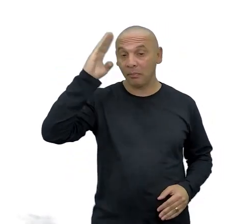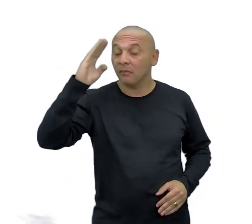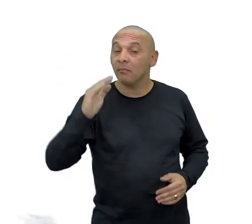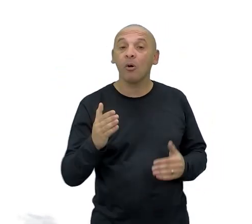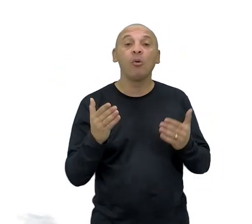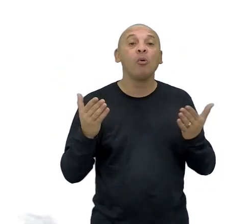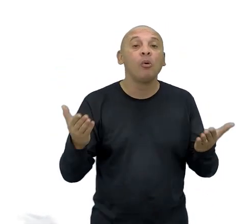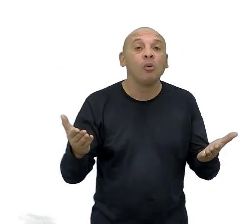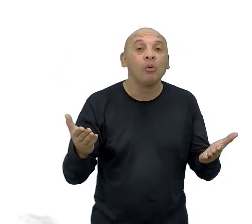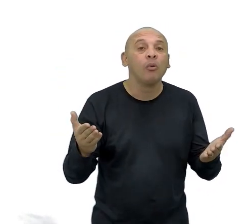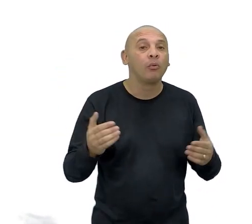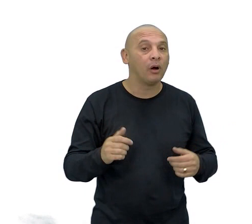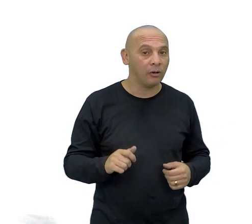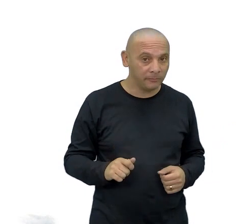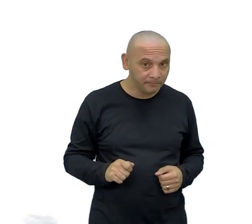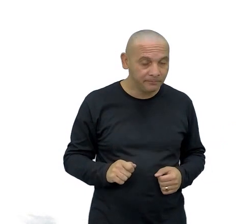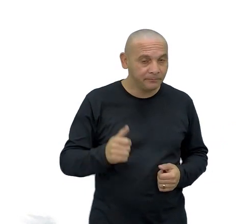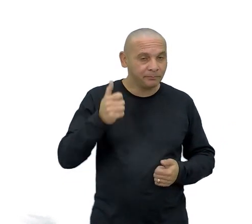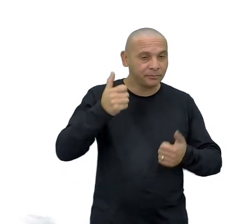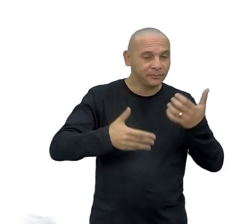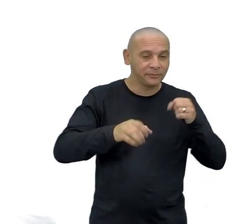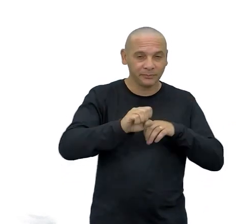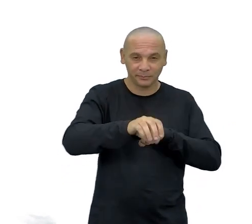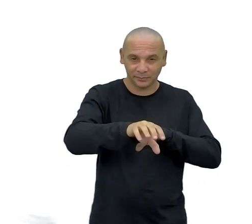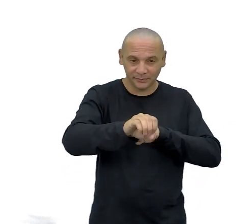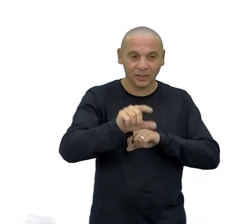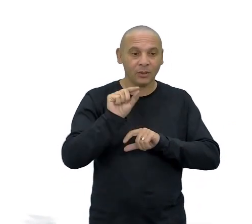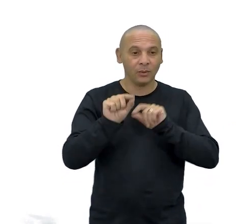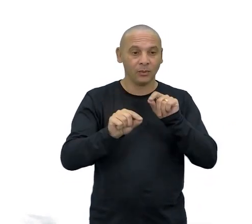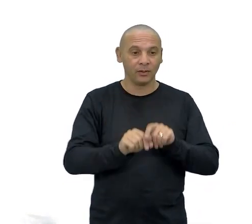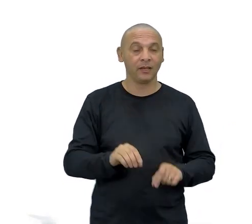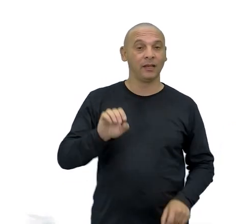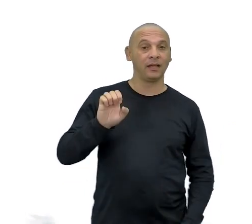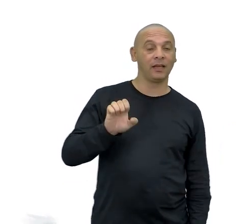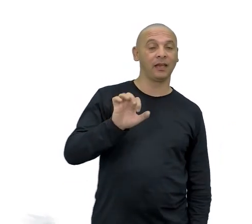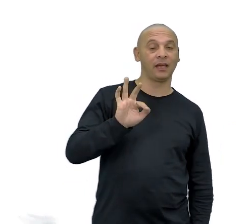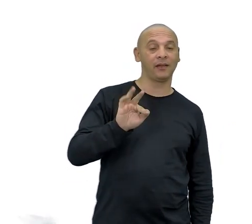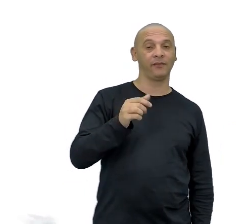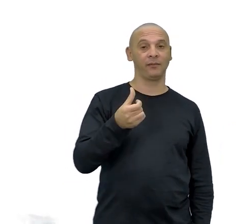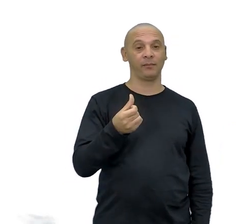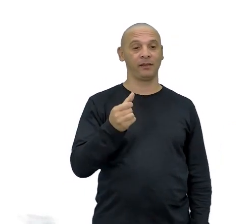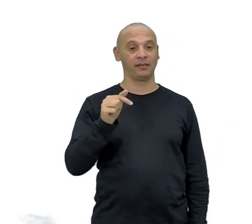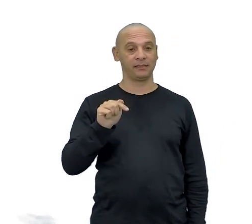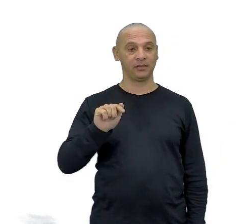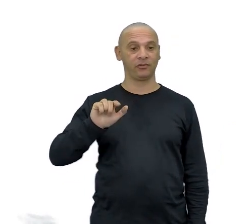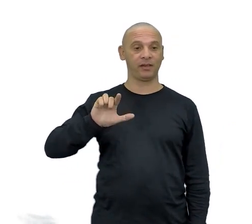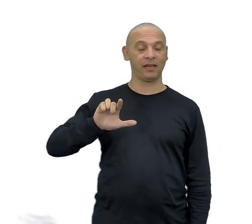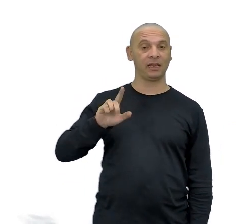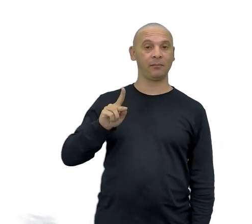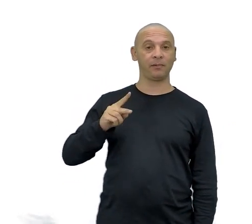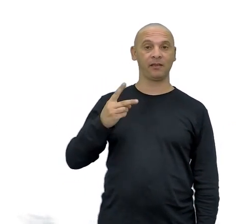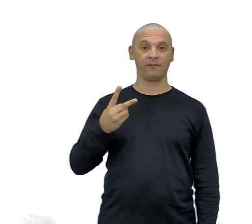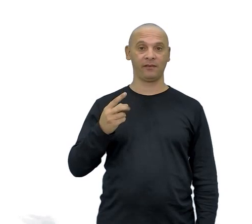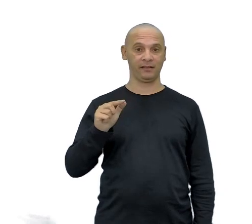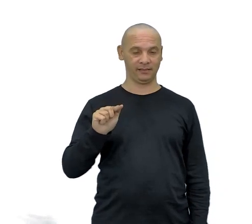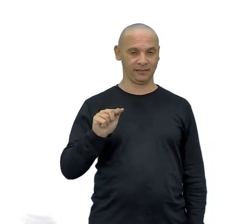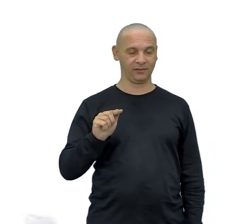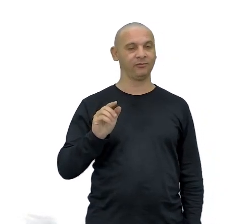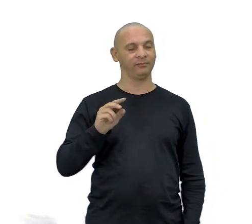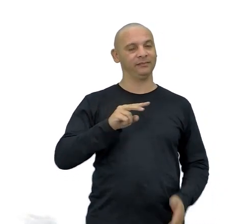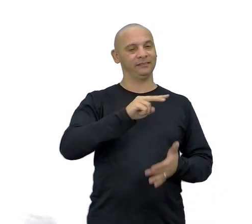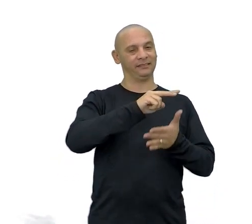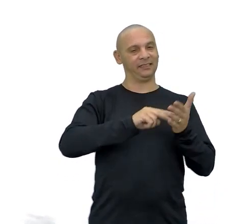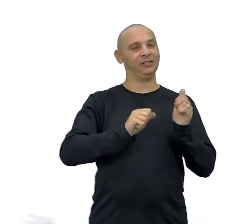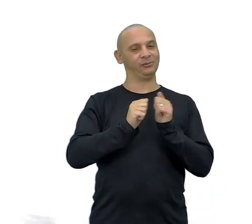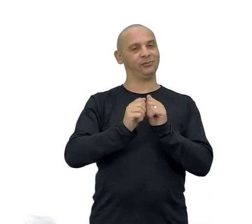dessas aulas, dessa sequência de aulas, é a EF 67 LP 27, que eu já li junto com